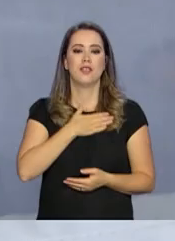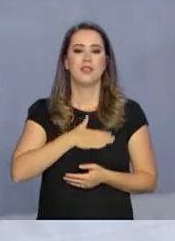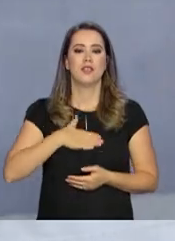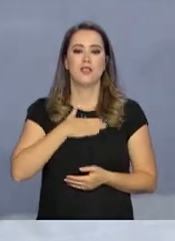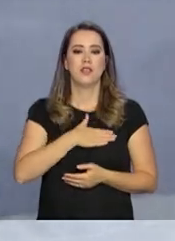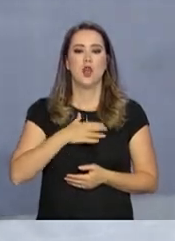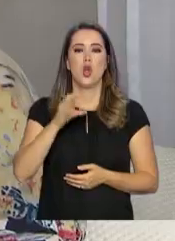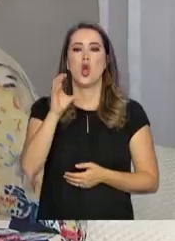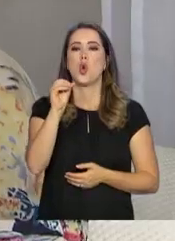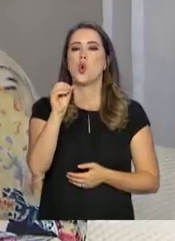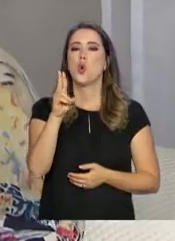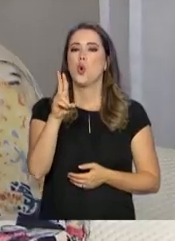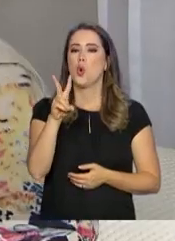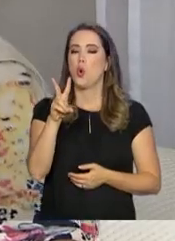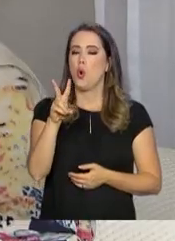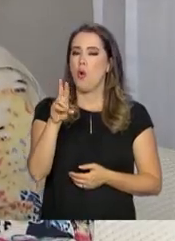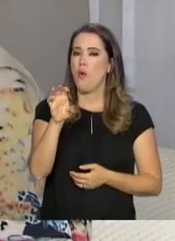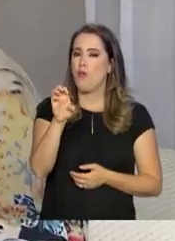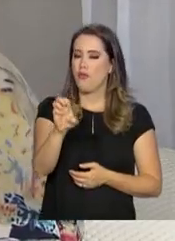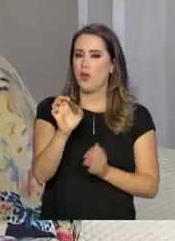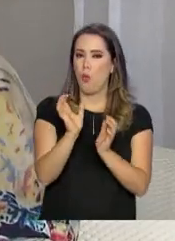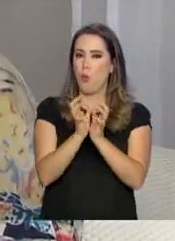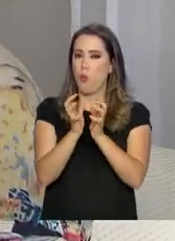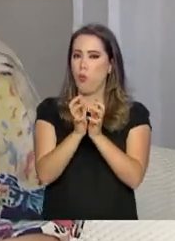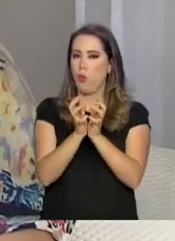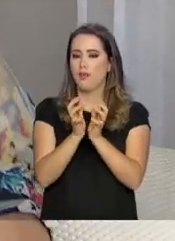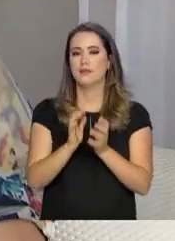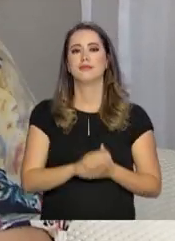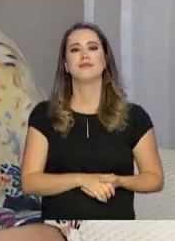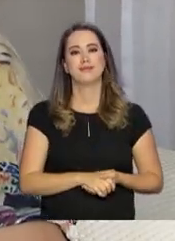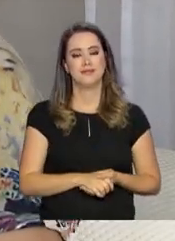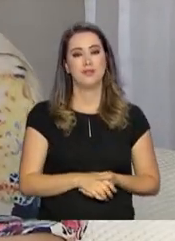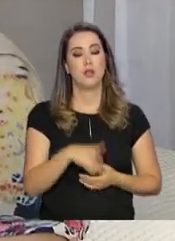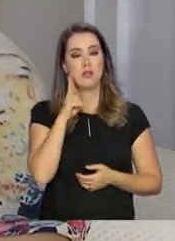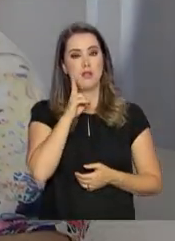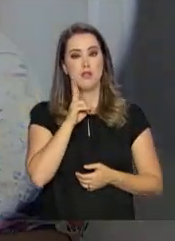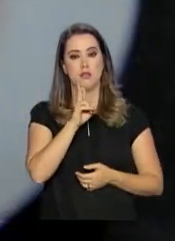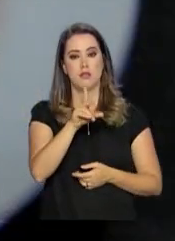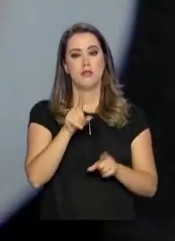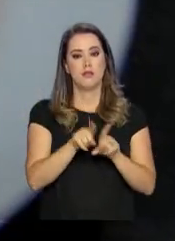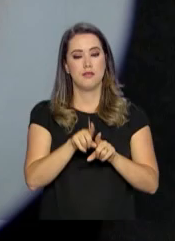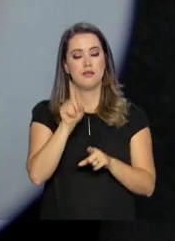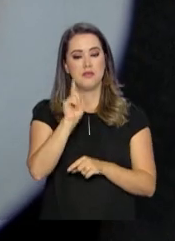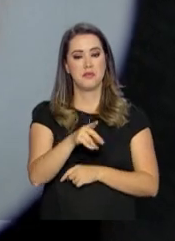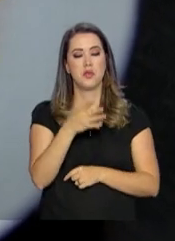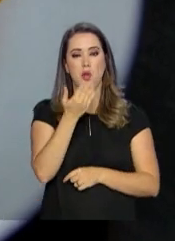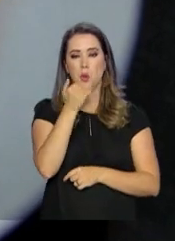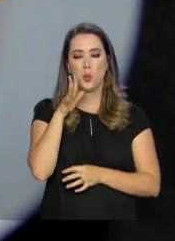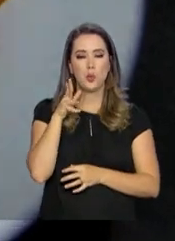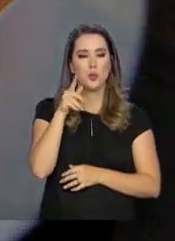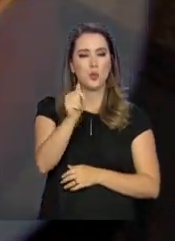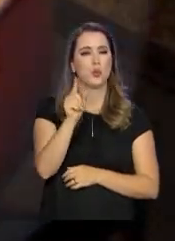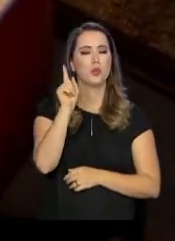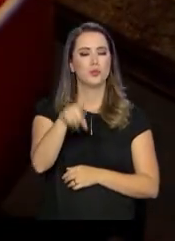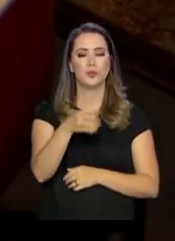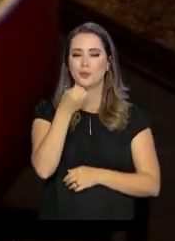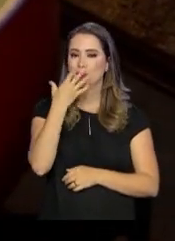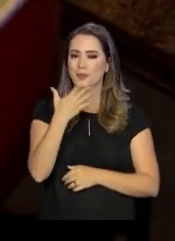cofre quando a gente vê que nossos filhos comem verduras nossos filhos comem fruta entrou é gratificante